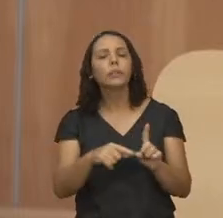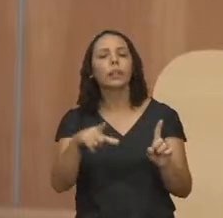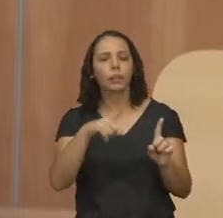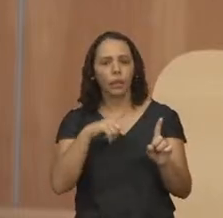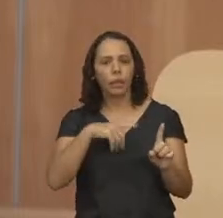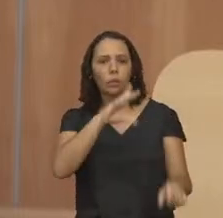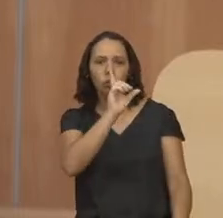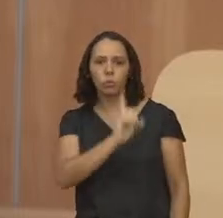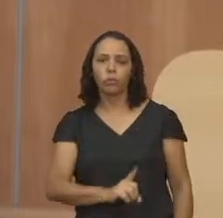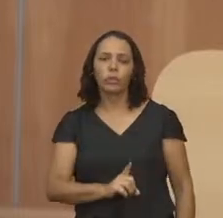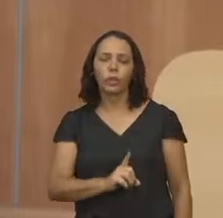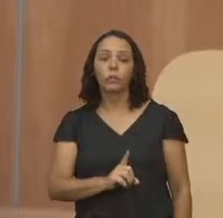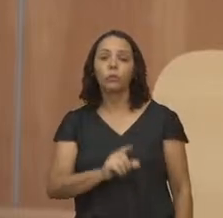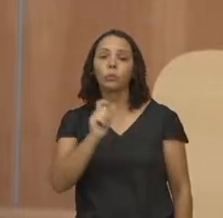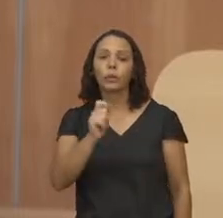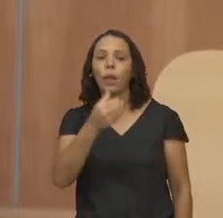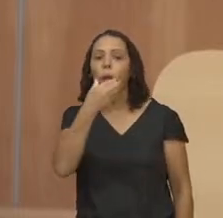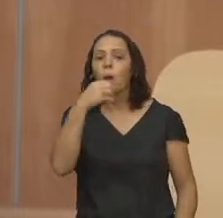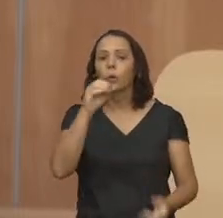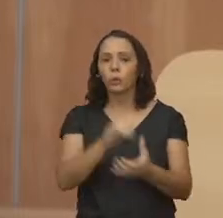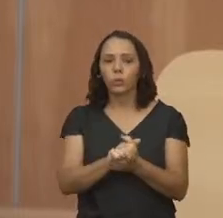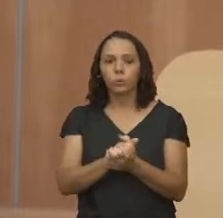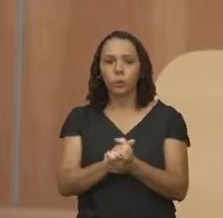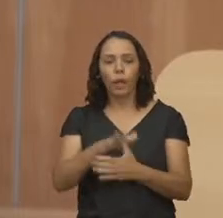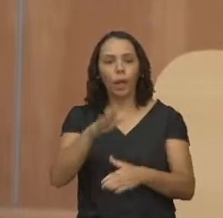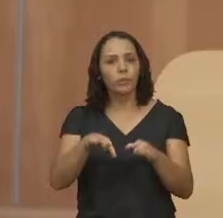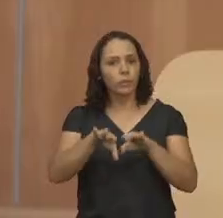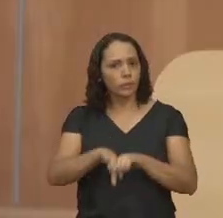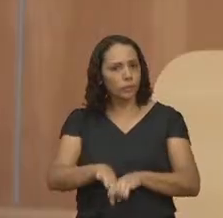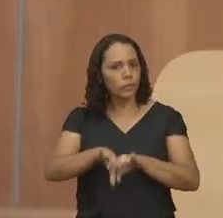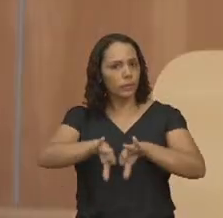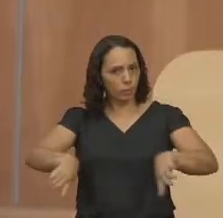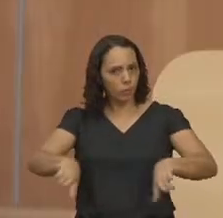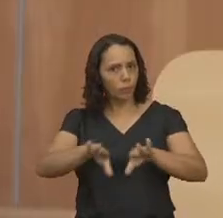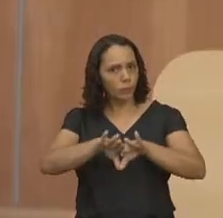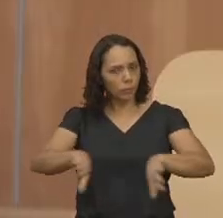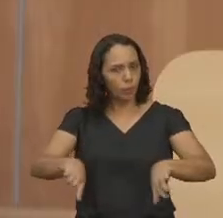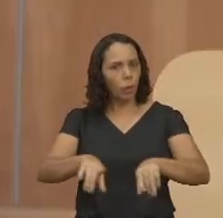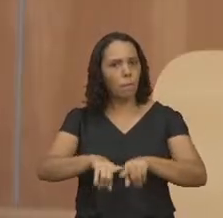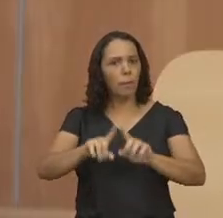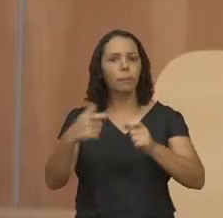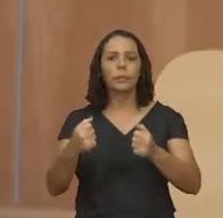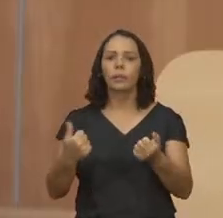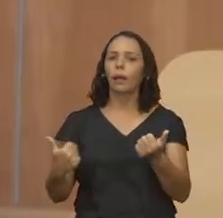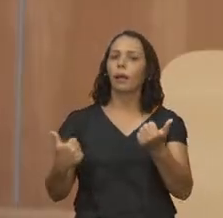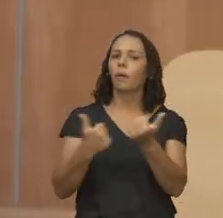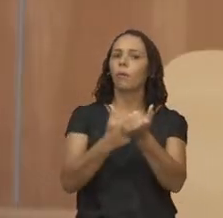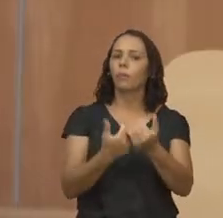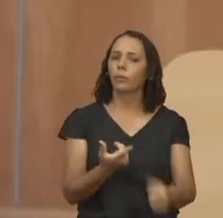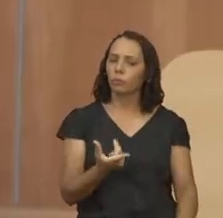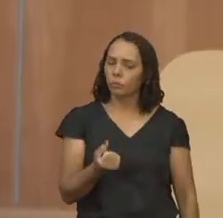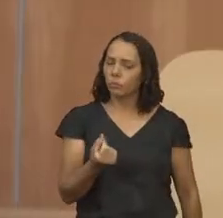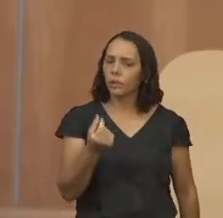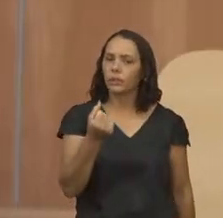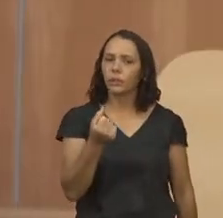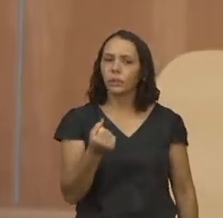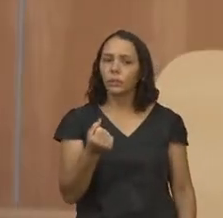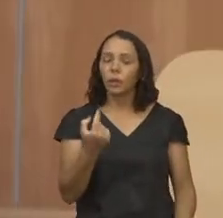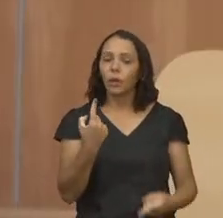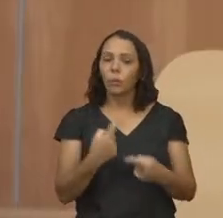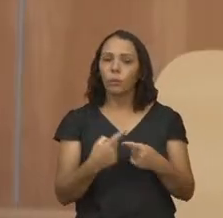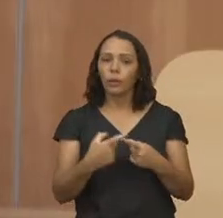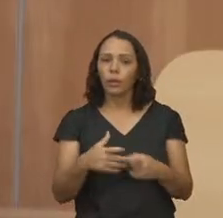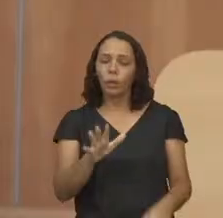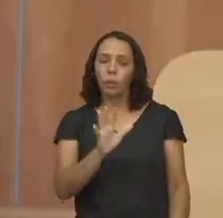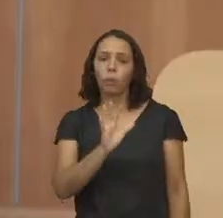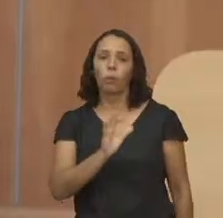direito de requerer do pai, que muitas vezes ausente, a questão financeira pelo menos. Porque a gente sabe que o amor não